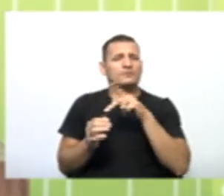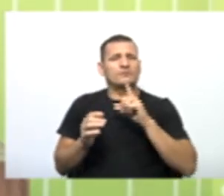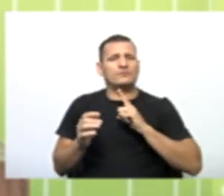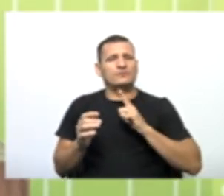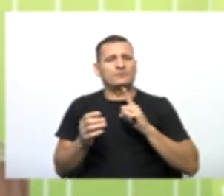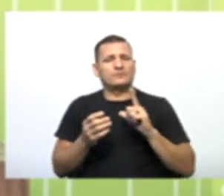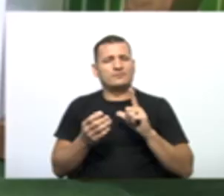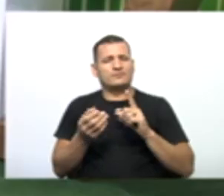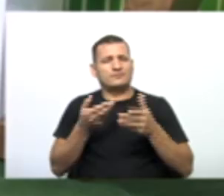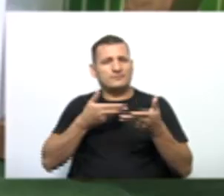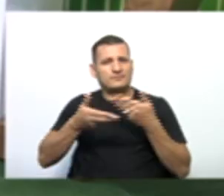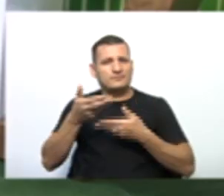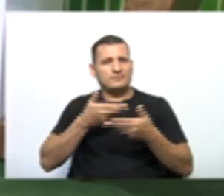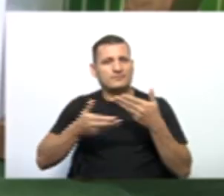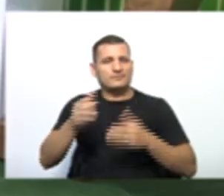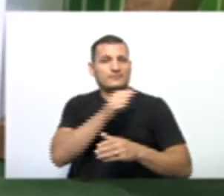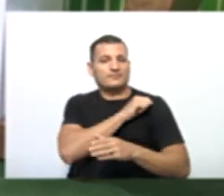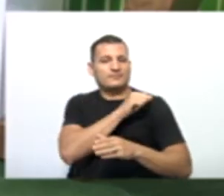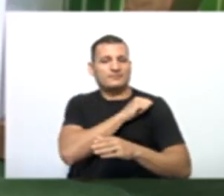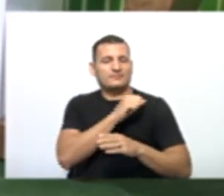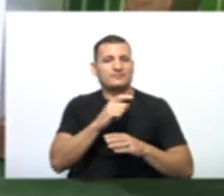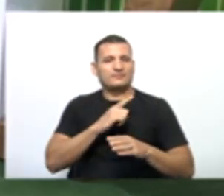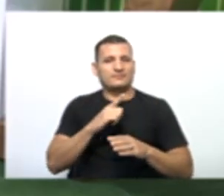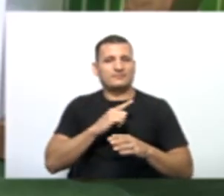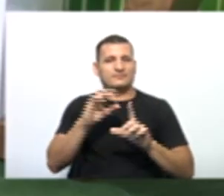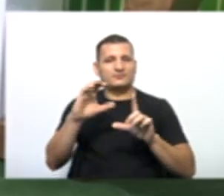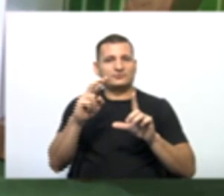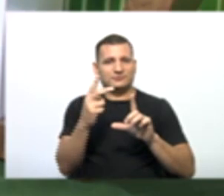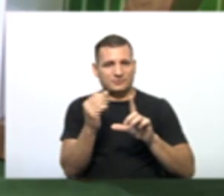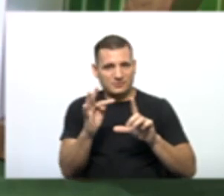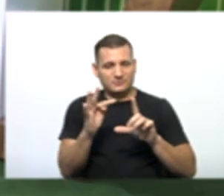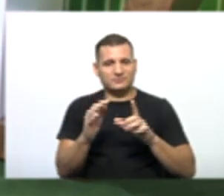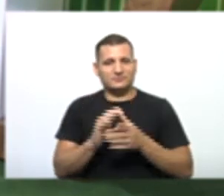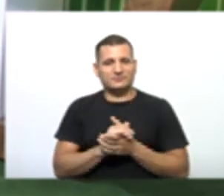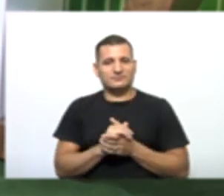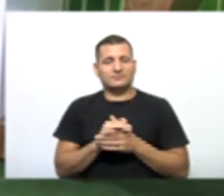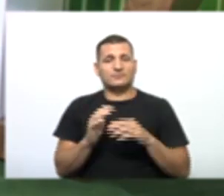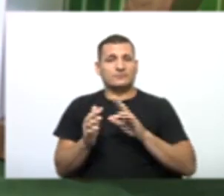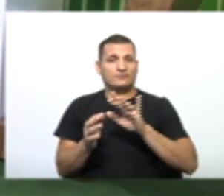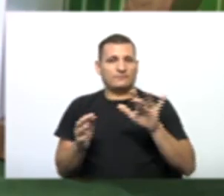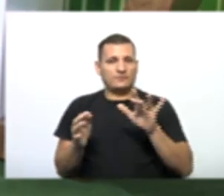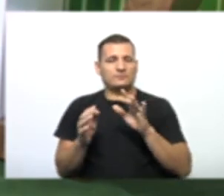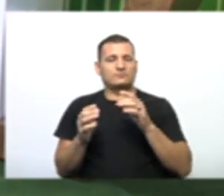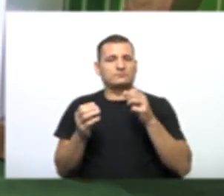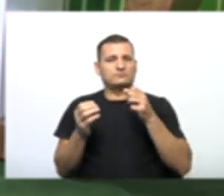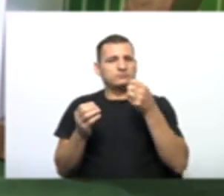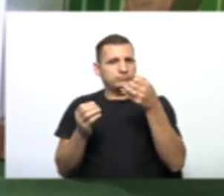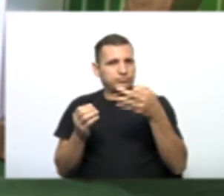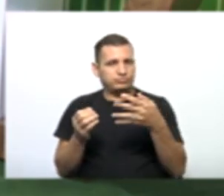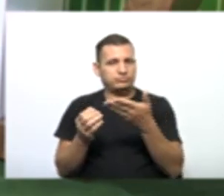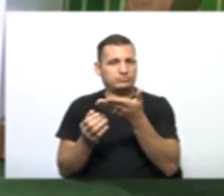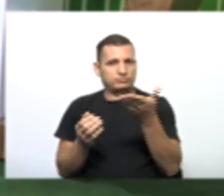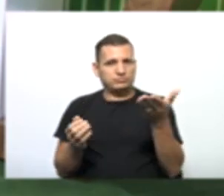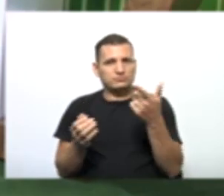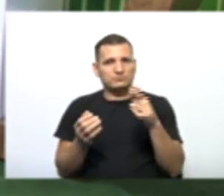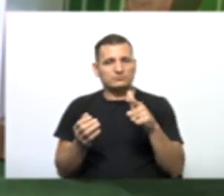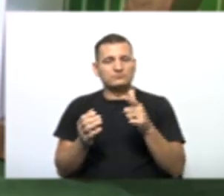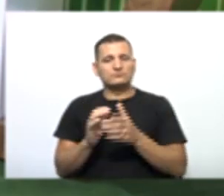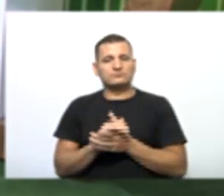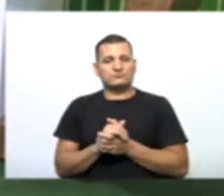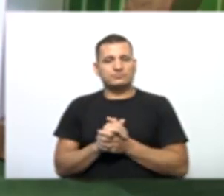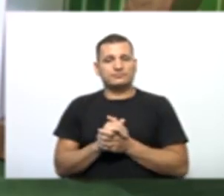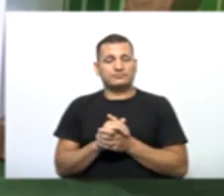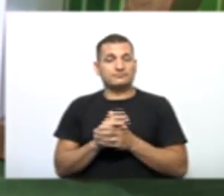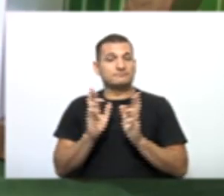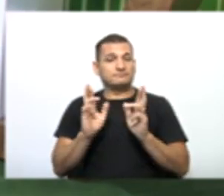não? Isso, professores, a gente vai reforçar para você, aluno que está aí no polo, né, tá aqui acompanhando a aula com a gente. Espero